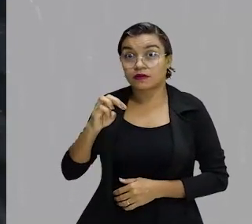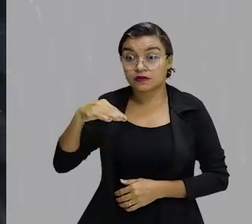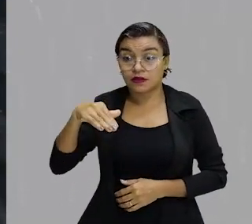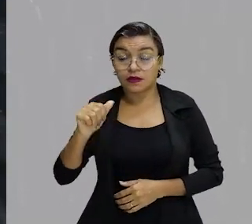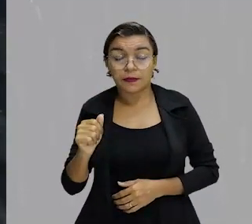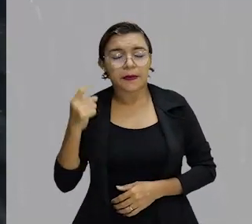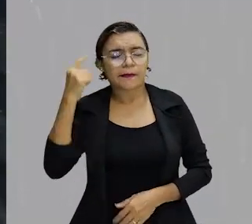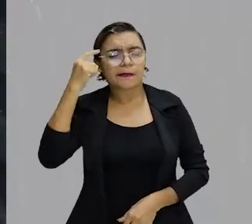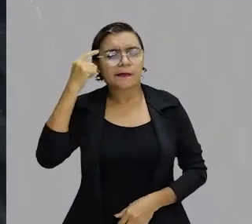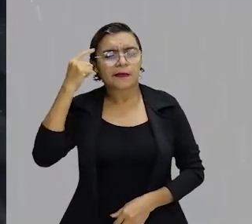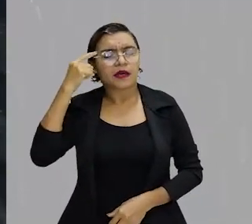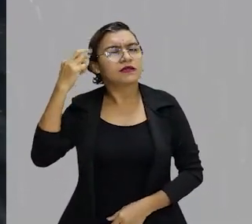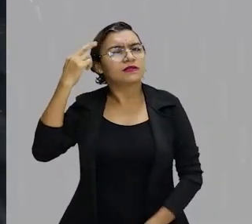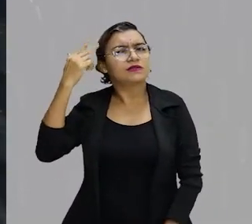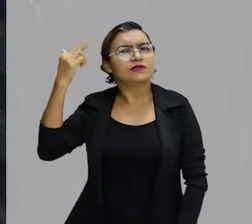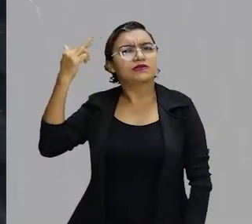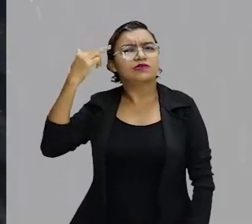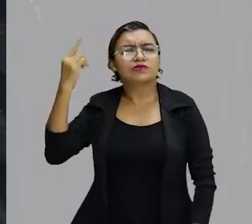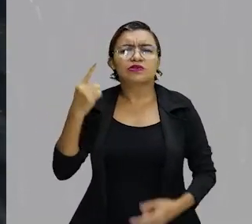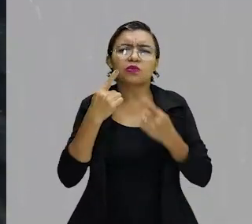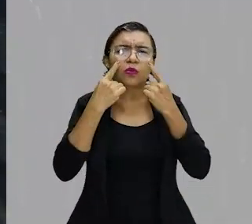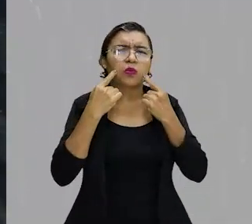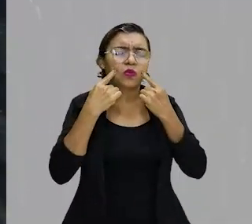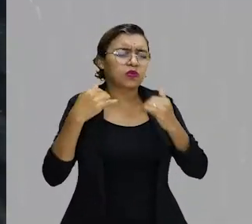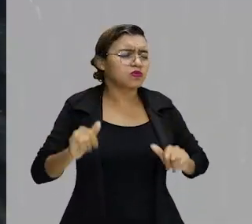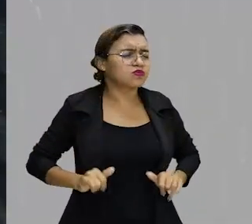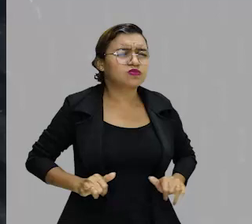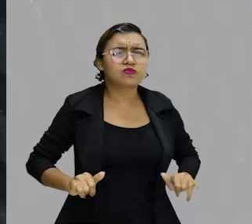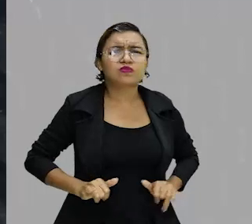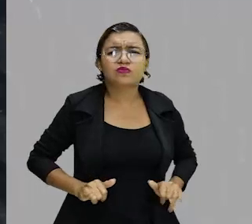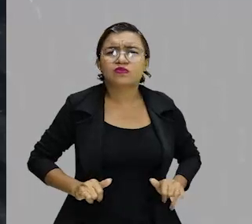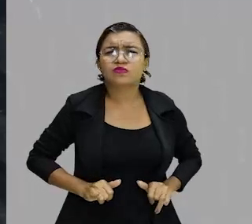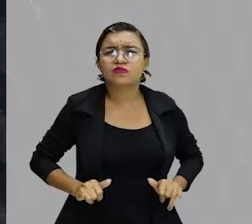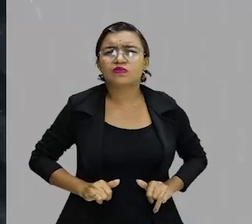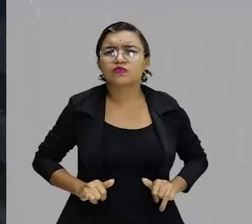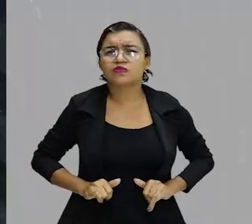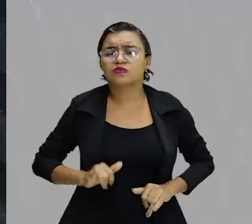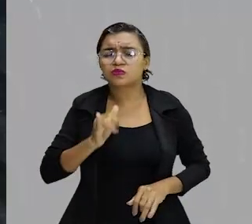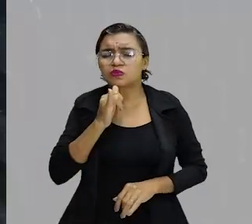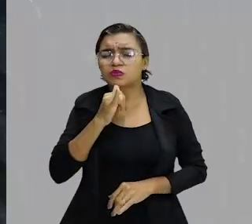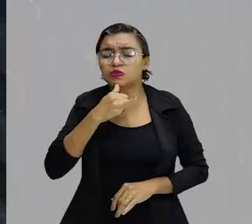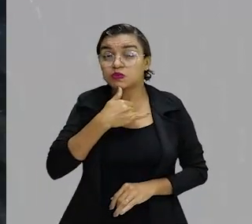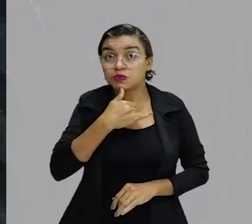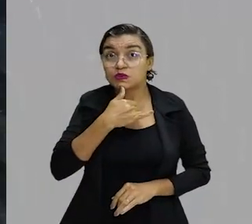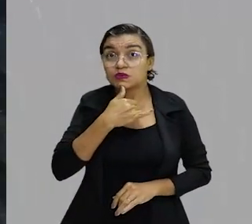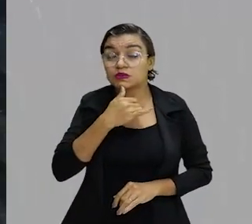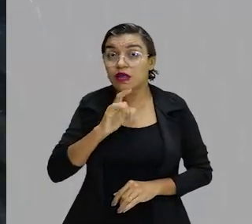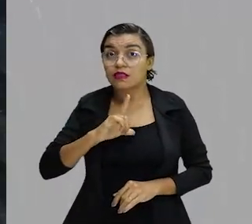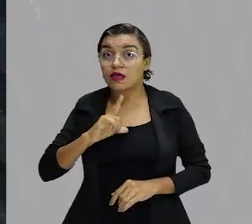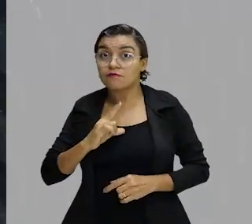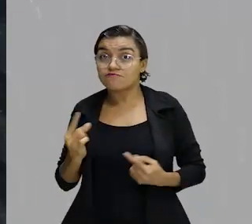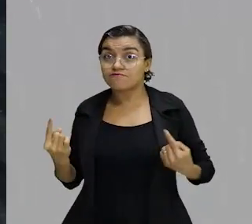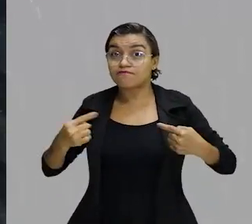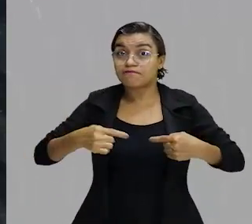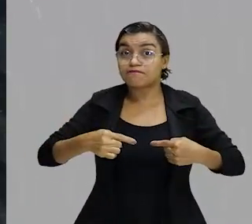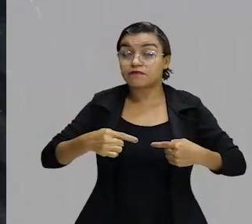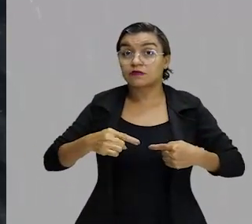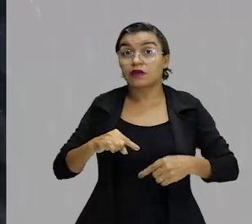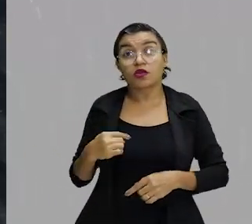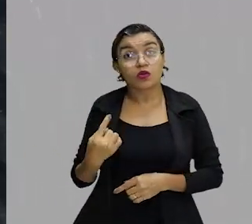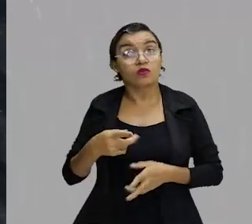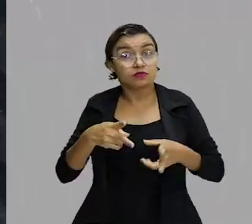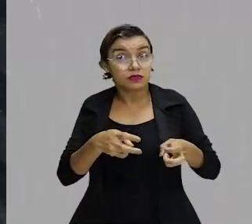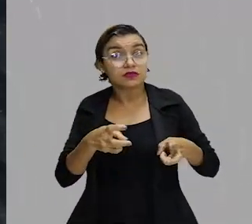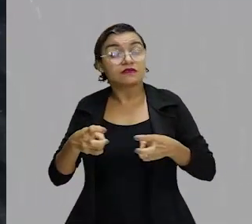você pensa naquela história que tem muito sofrimento, muita tristeza, que passa por grandes desafios. E aí nós